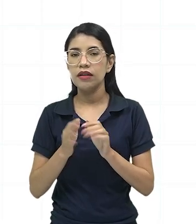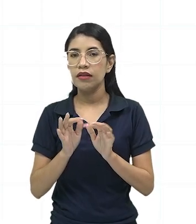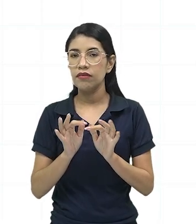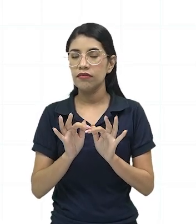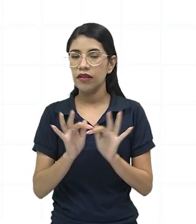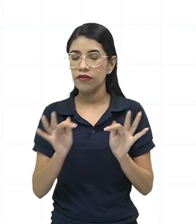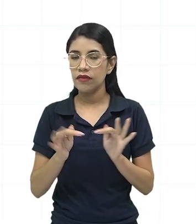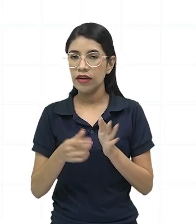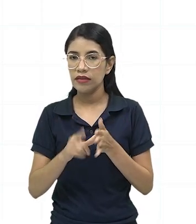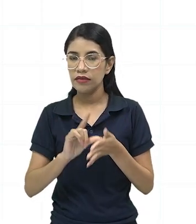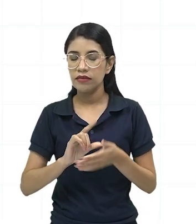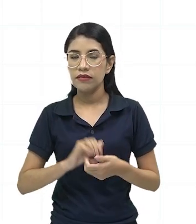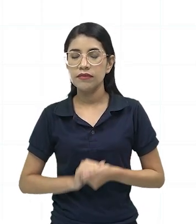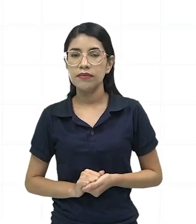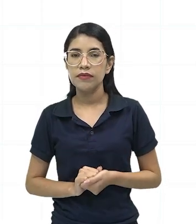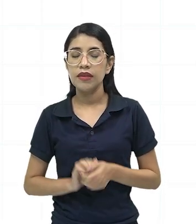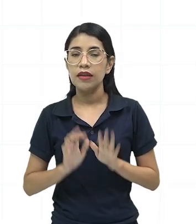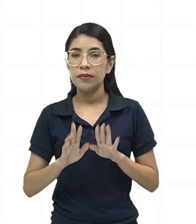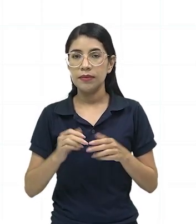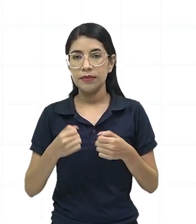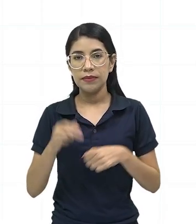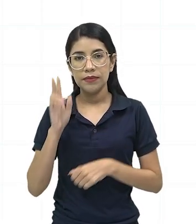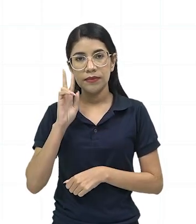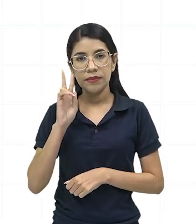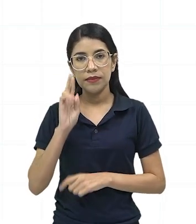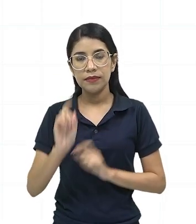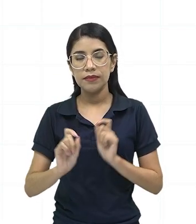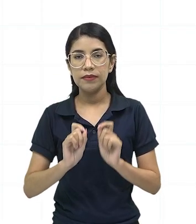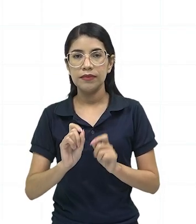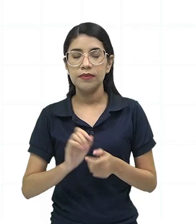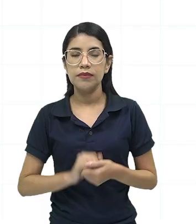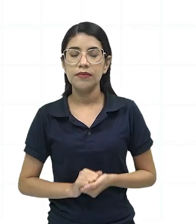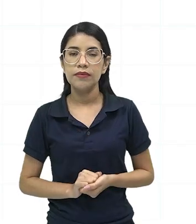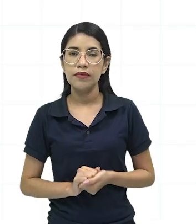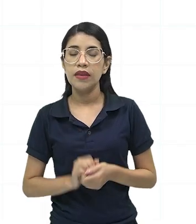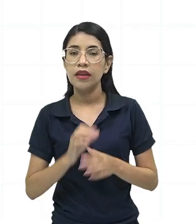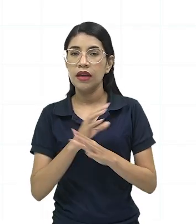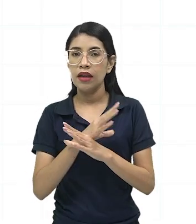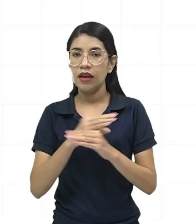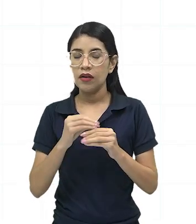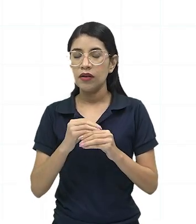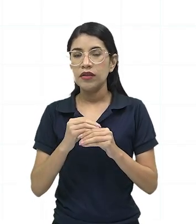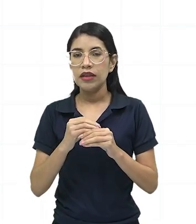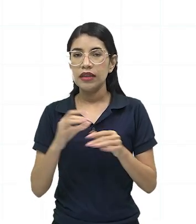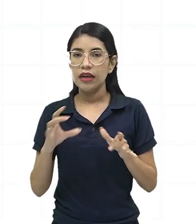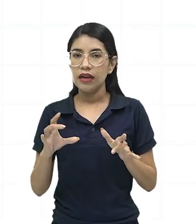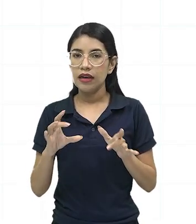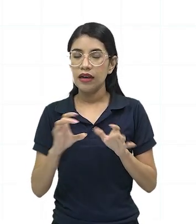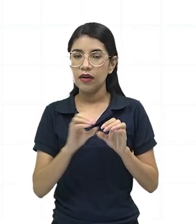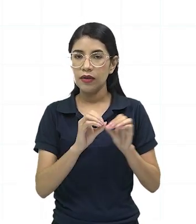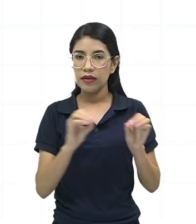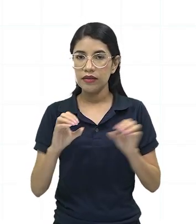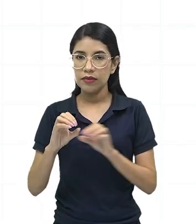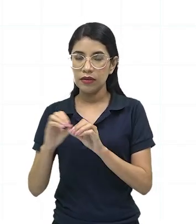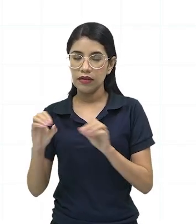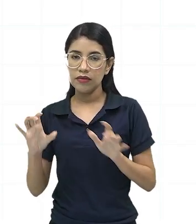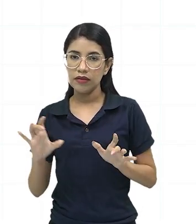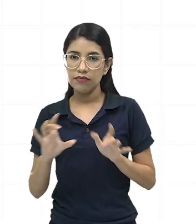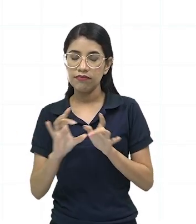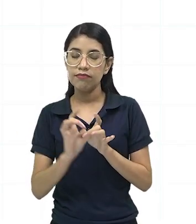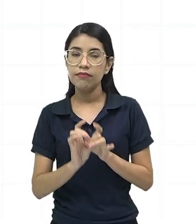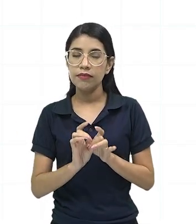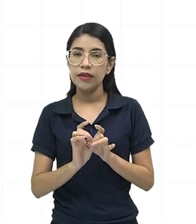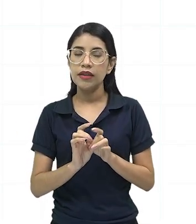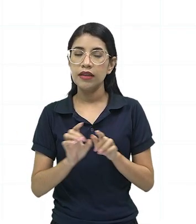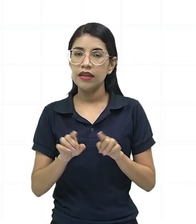primeira. Sempre, não esqueçam, as conjunções ligando essas duas orações, e eu observo que